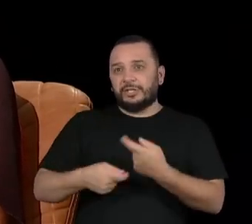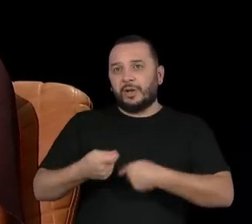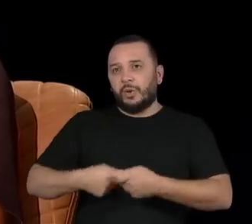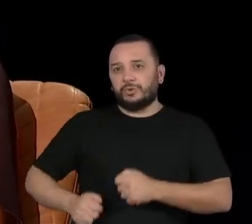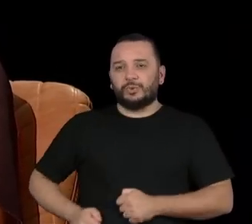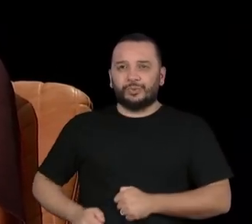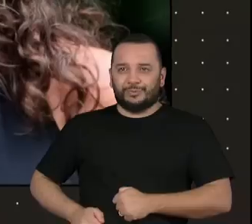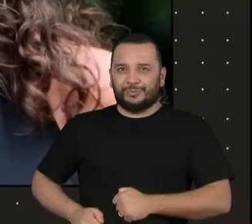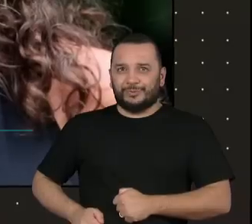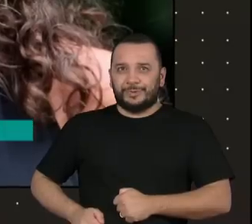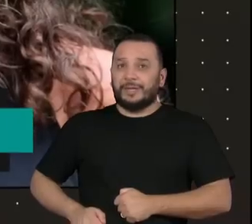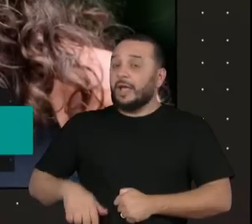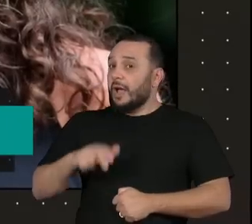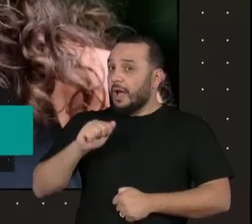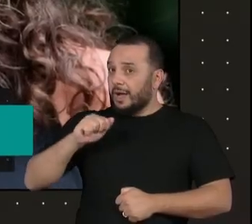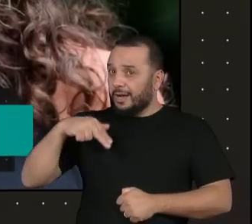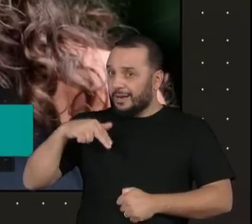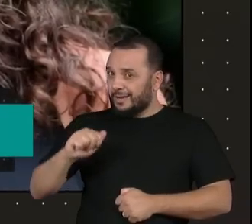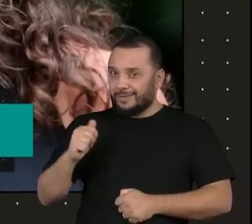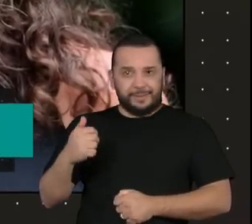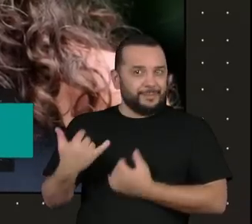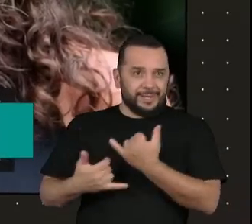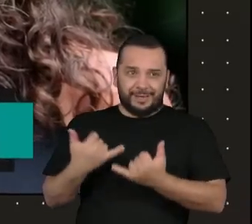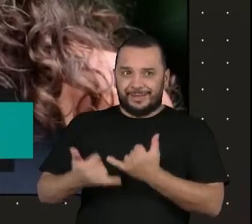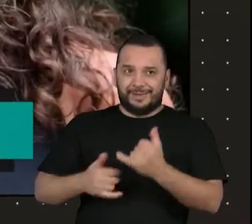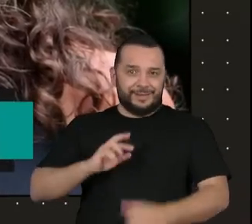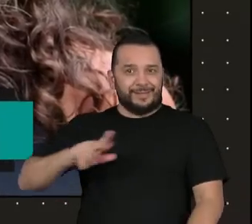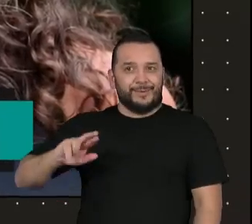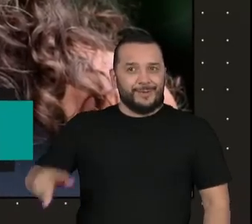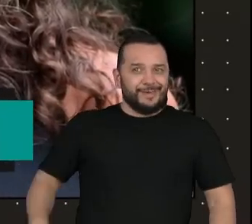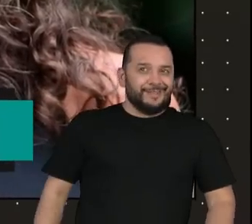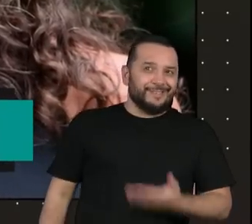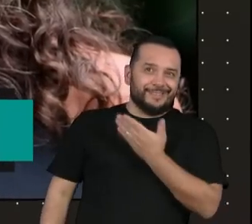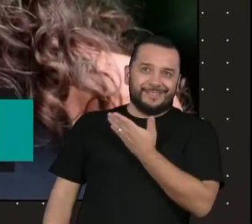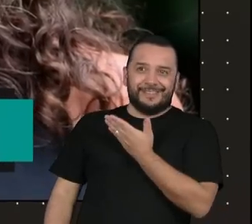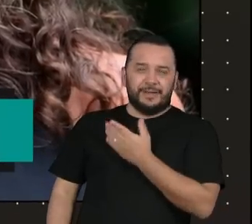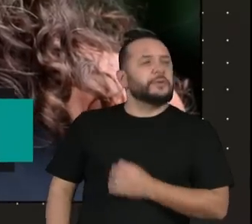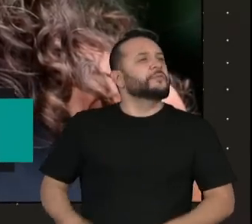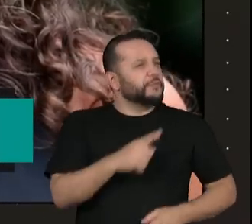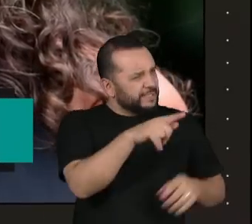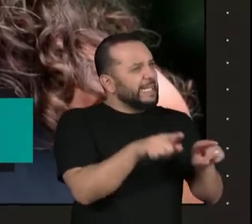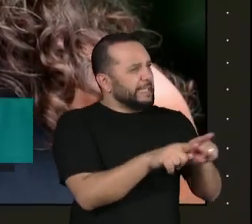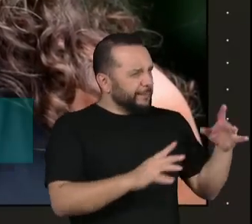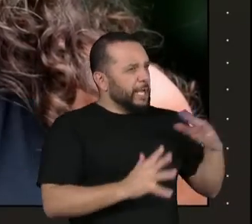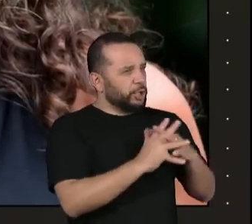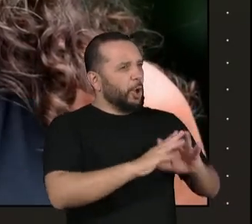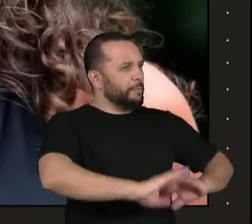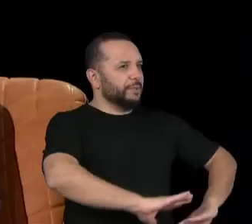é brincadeira, não é para qualquer um, não. Ela Você também não é, tá?